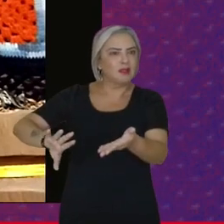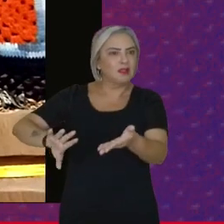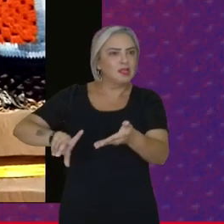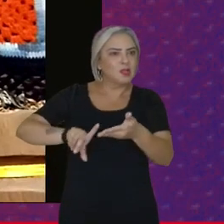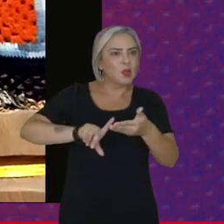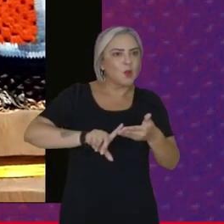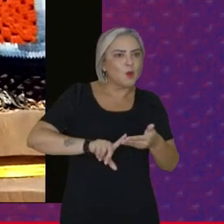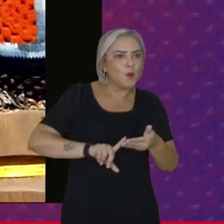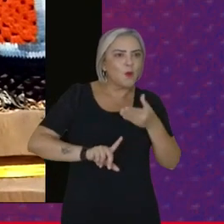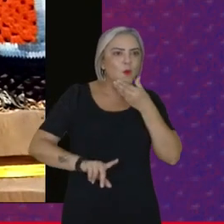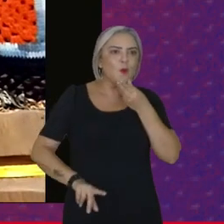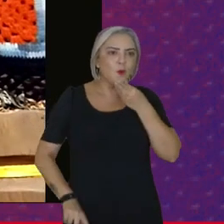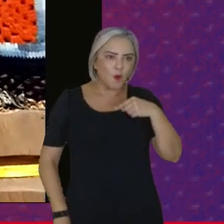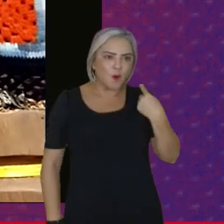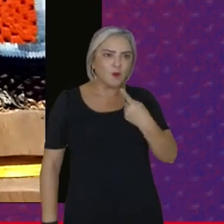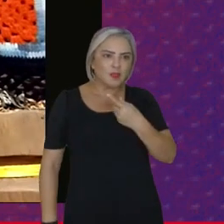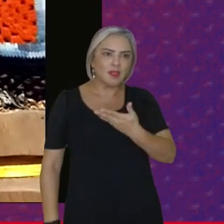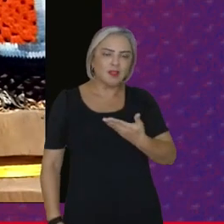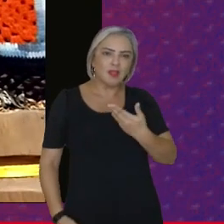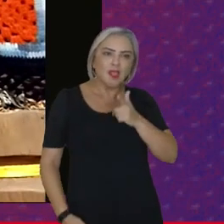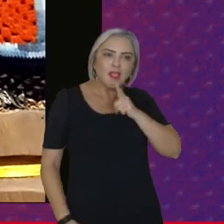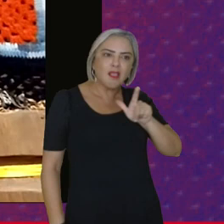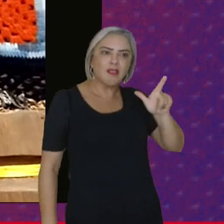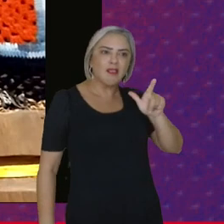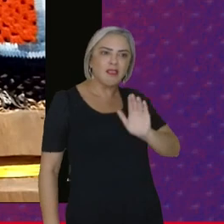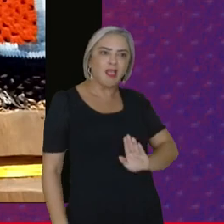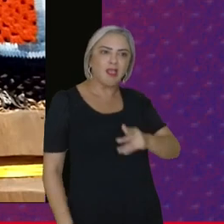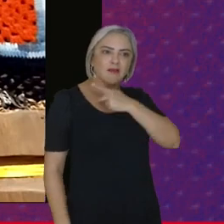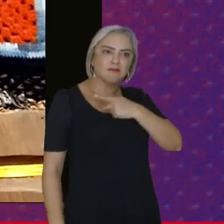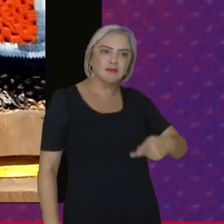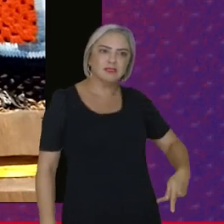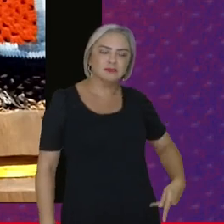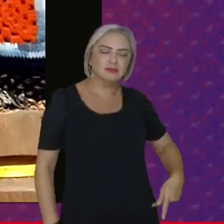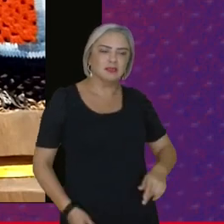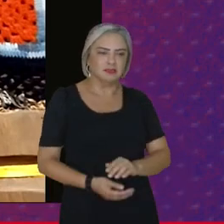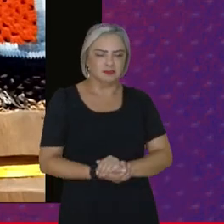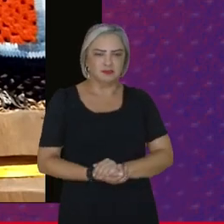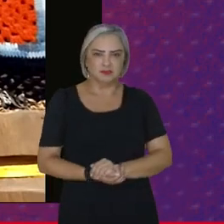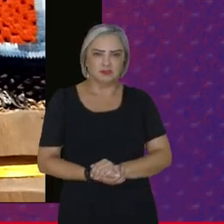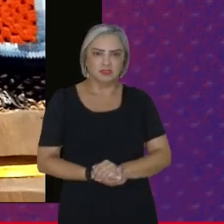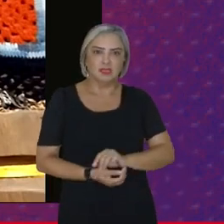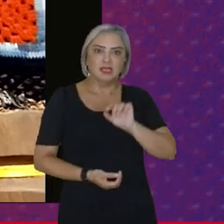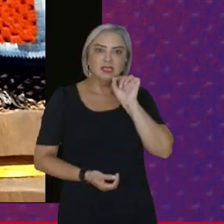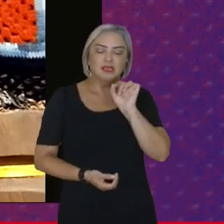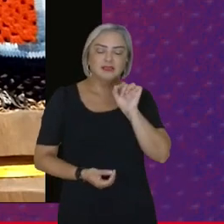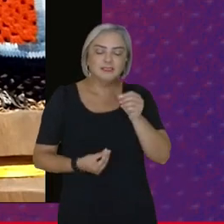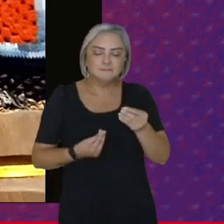homem que seria o nosso presidente, que seria eleito, e que